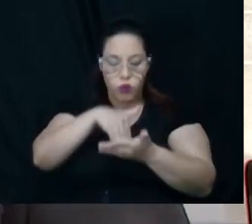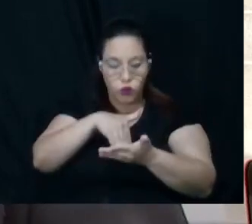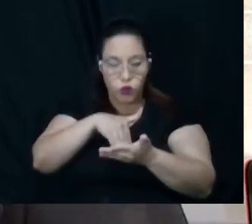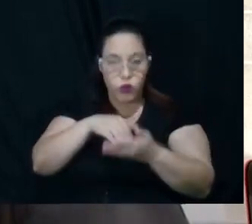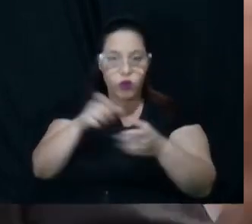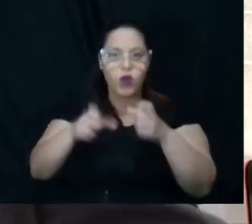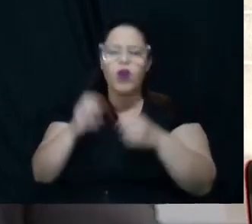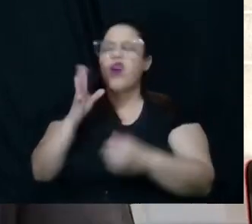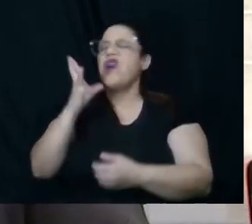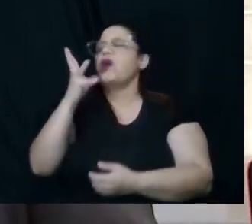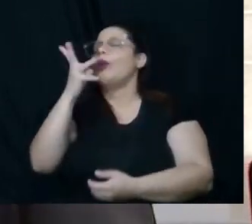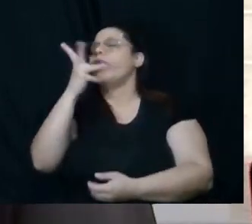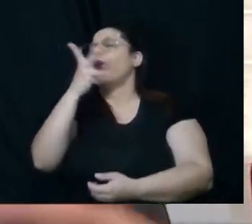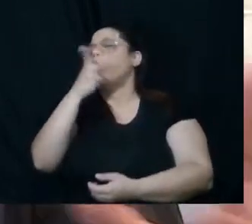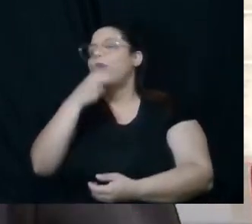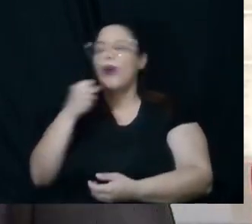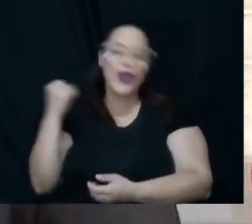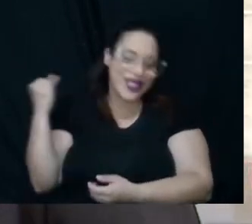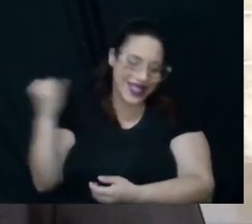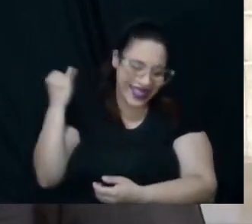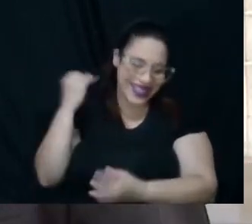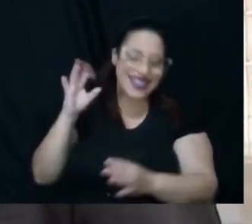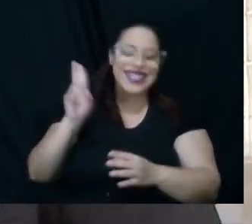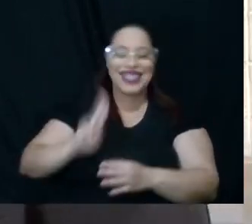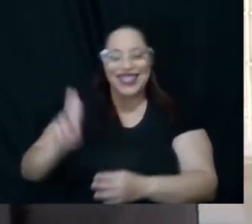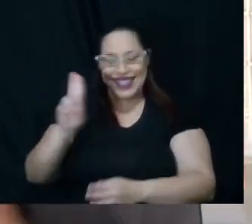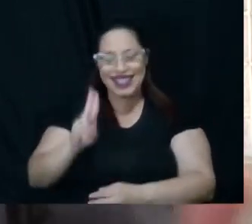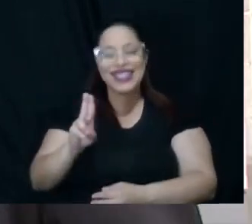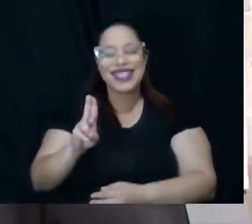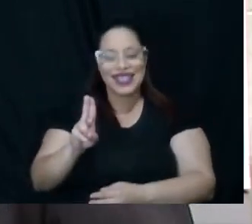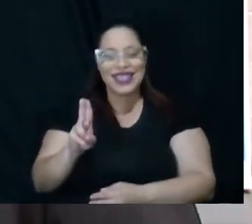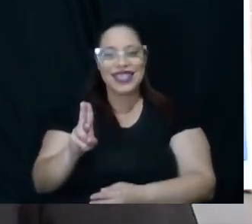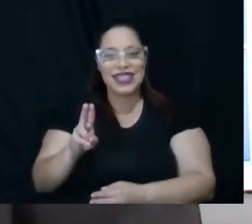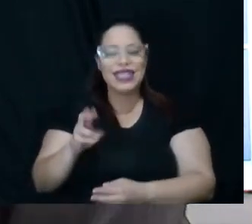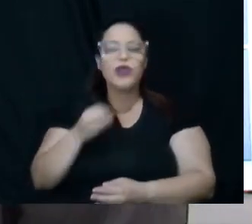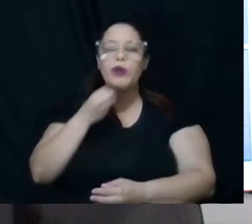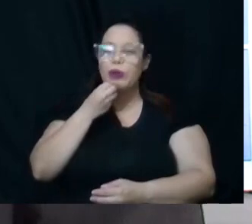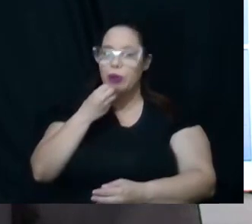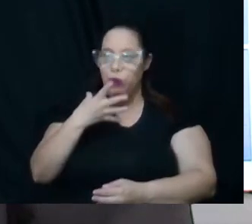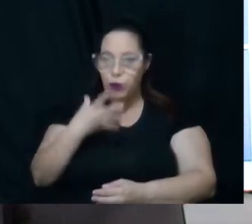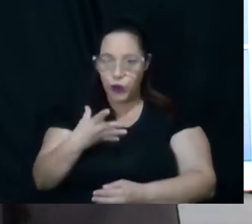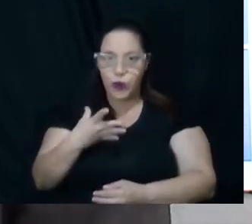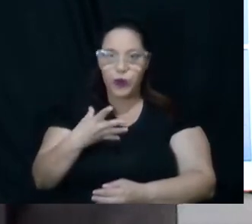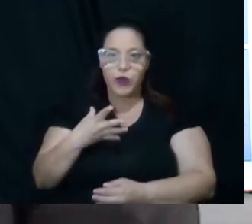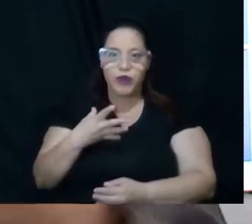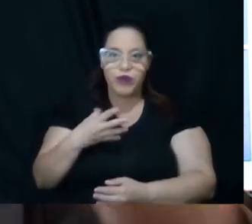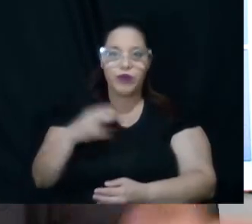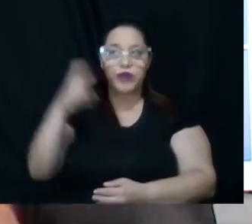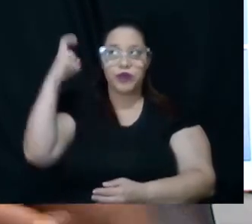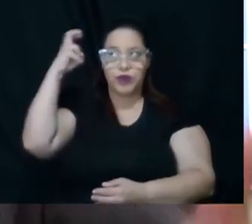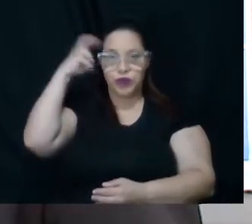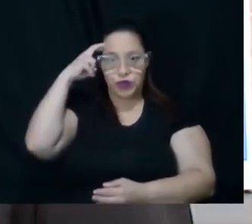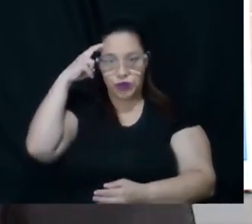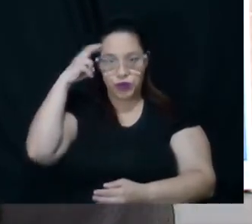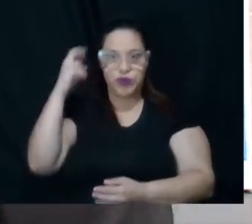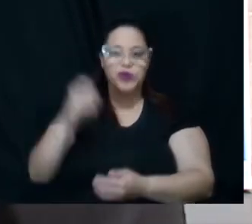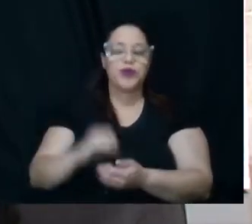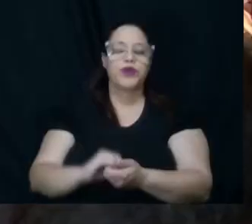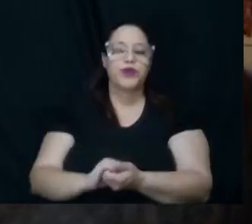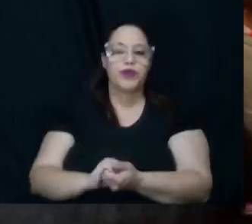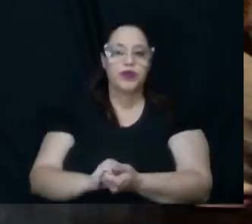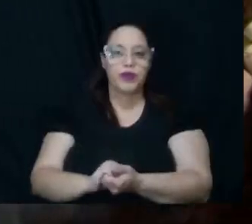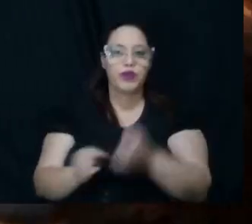mensagens além de ser um espaço bonito um espaço importante para ser usado Ele traz uma mensagem muito bacana dentro dessa cultura e visão do